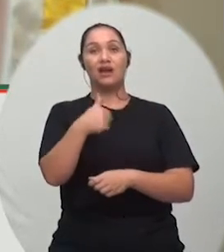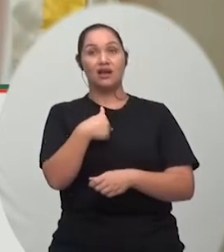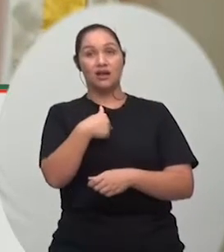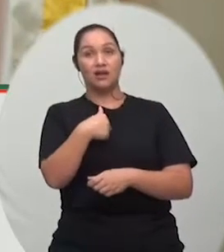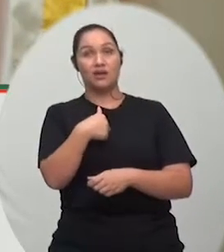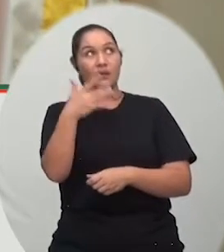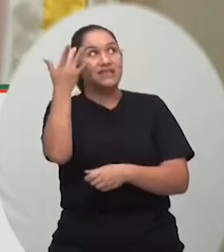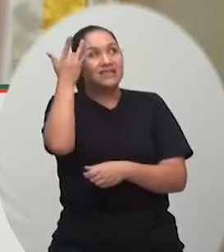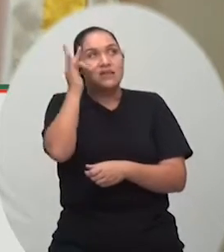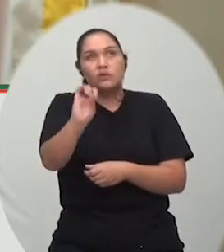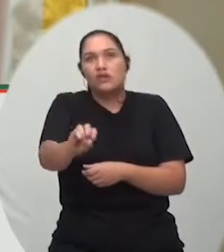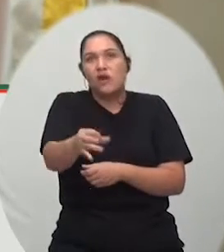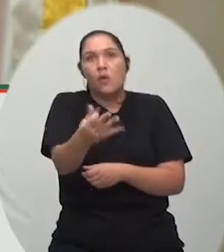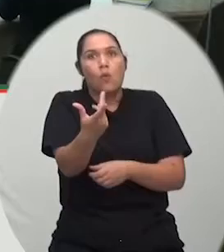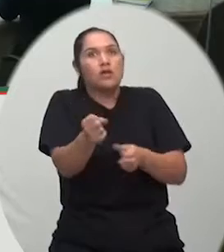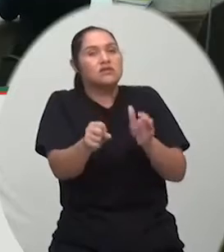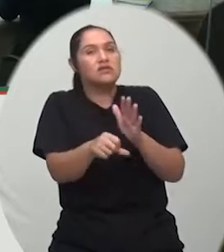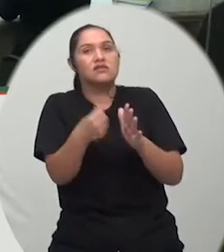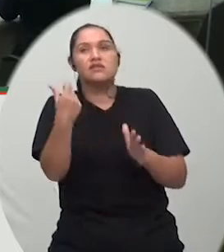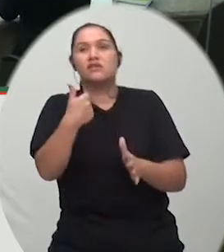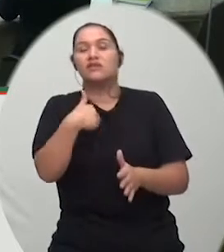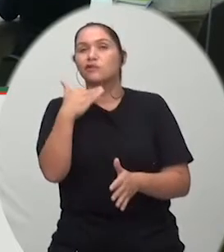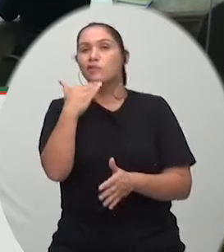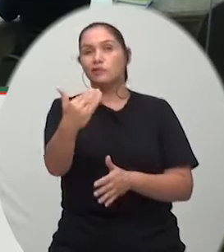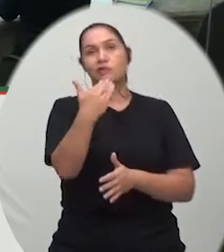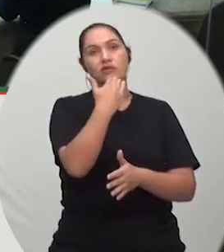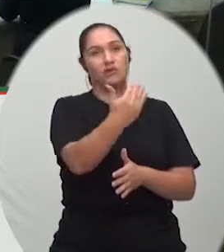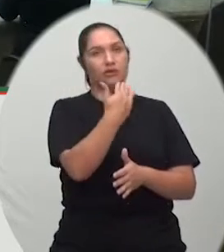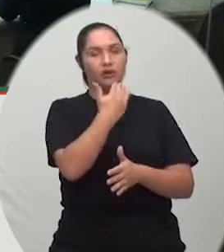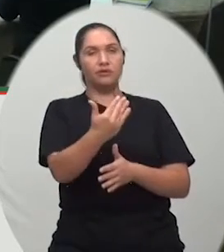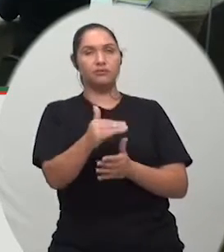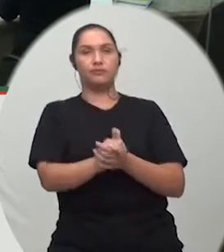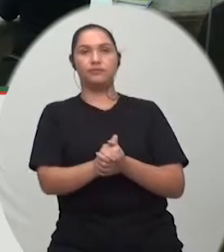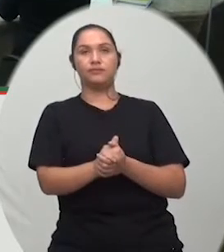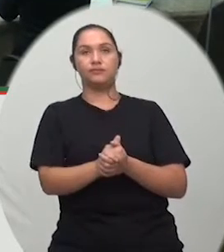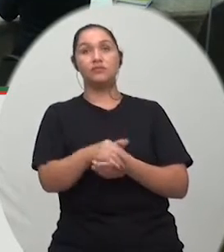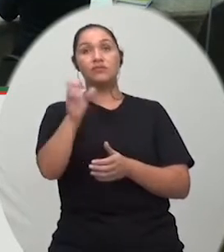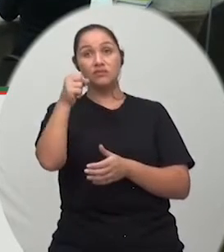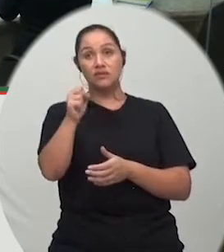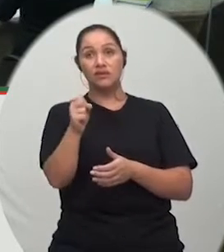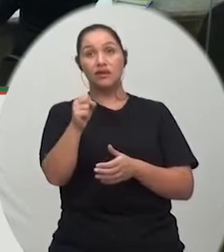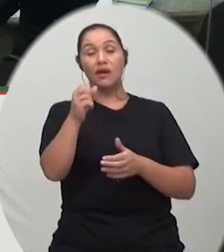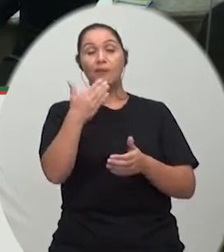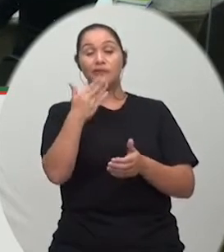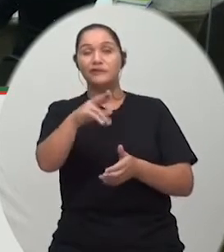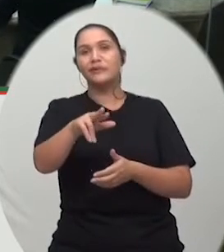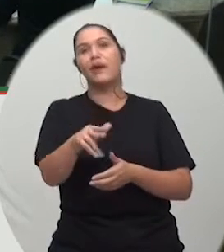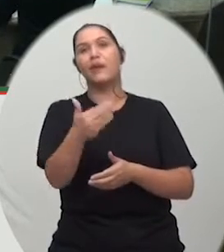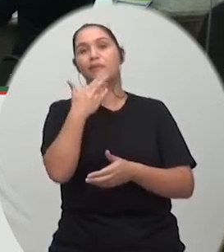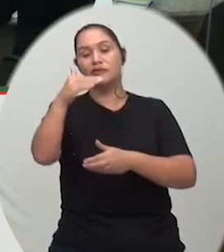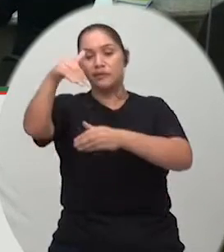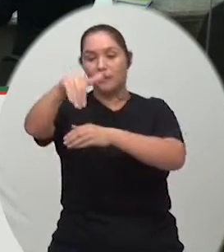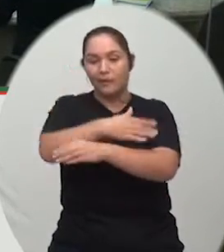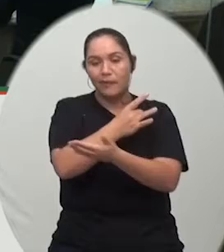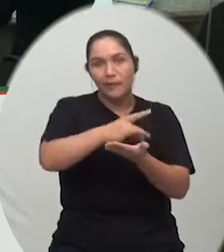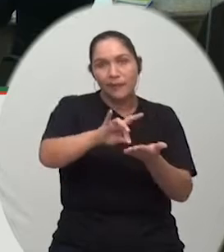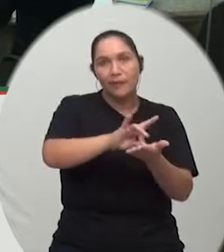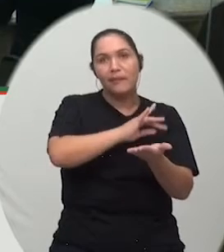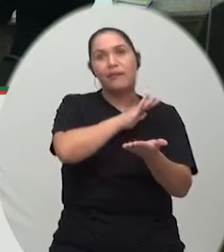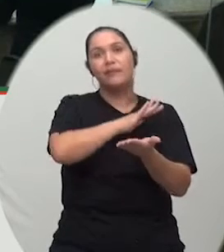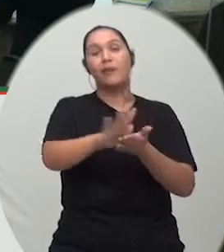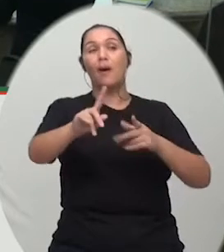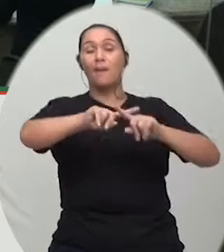conta de quantos pedidos foram feitos nesse sentido. E nós estamos falando de